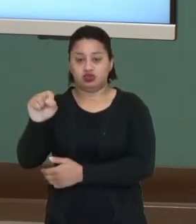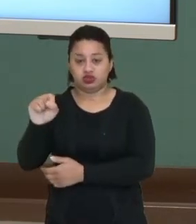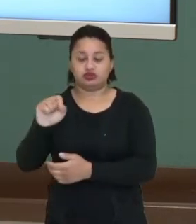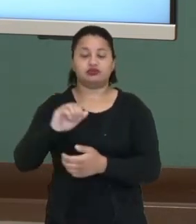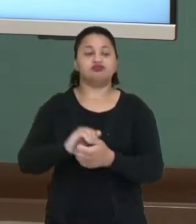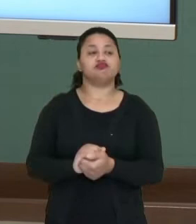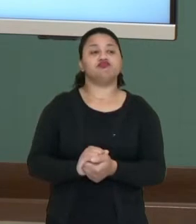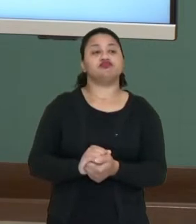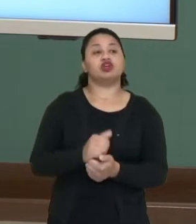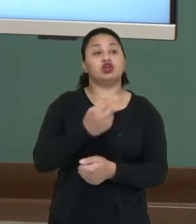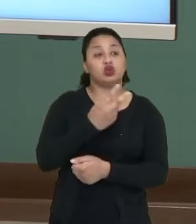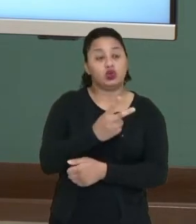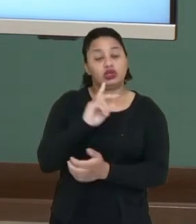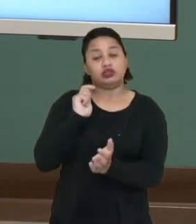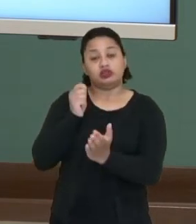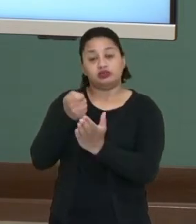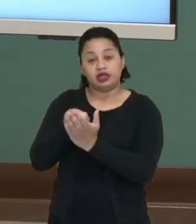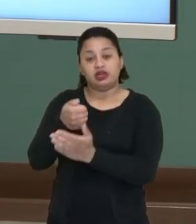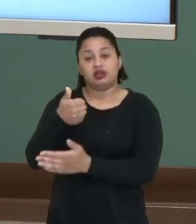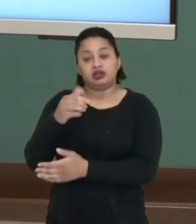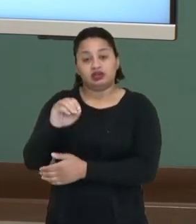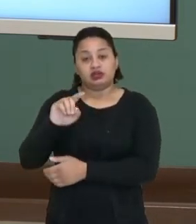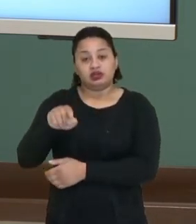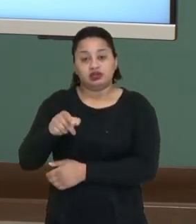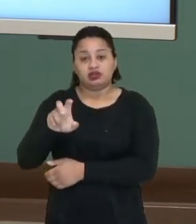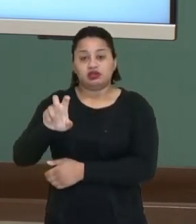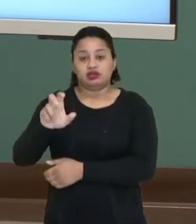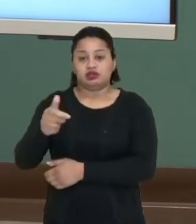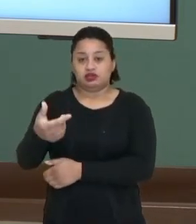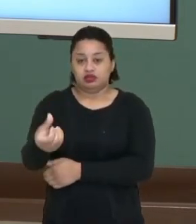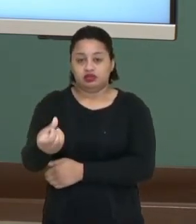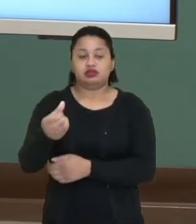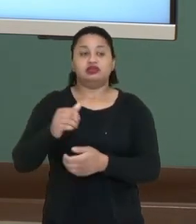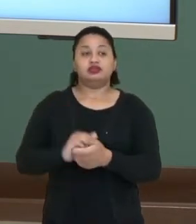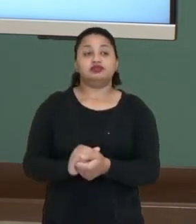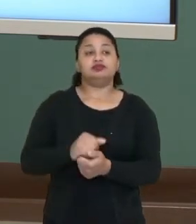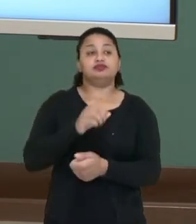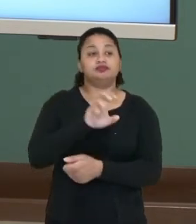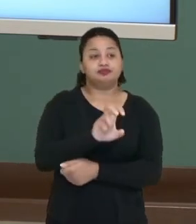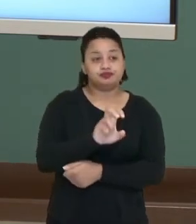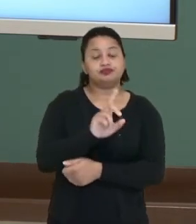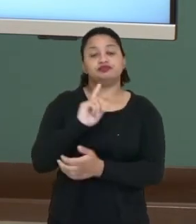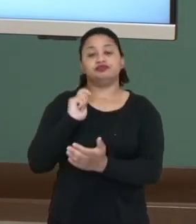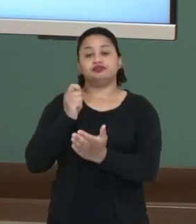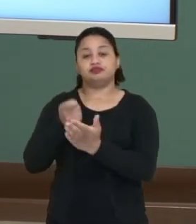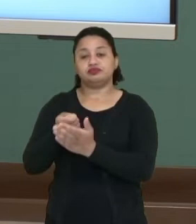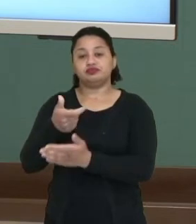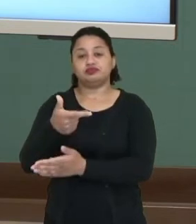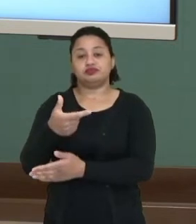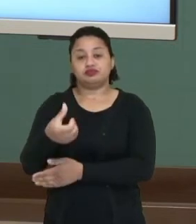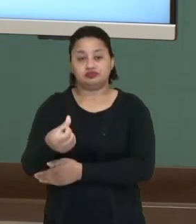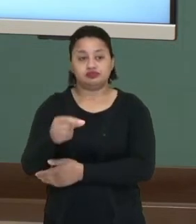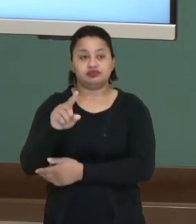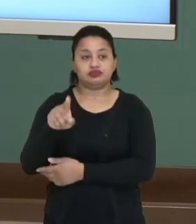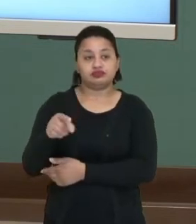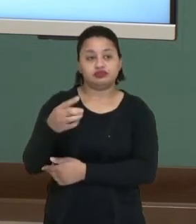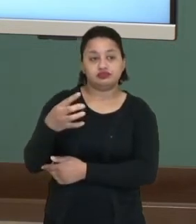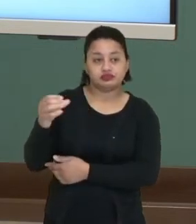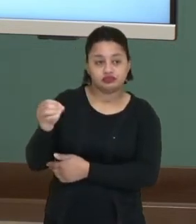pagar 10,56. 5 litros vai pagar 26,40. Lá embaixo, 50 litros vai pagar